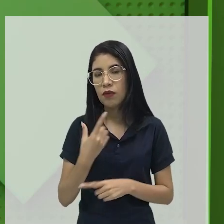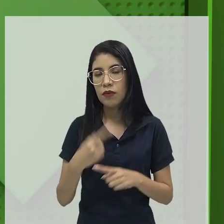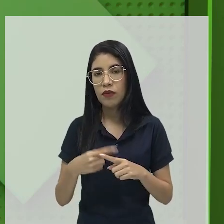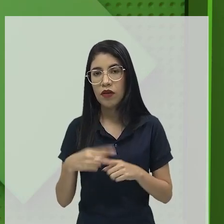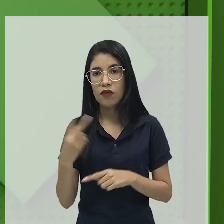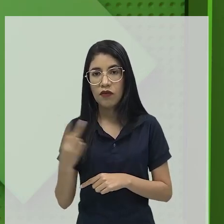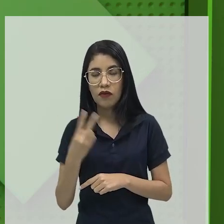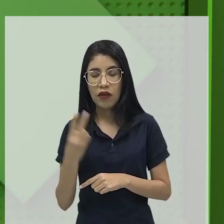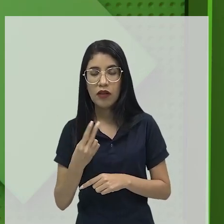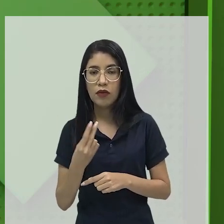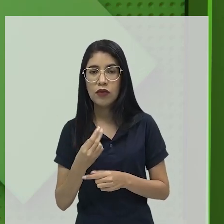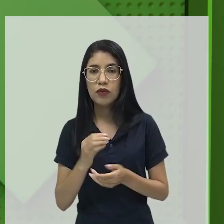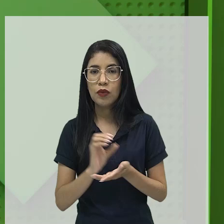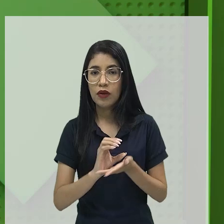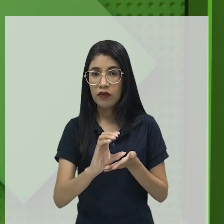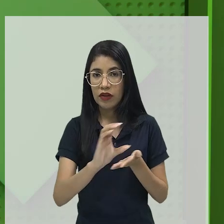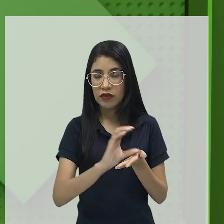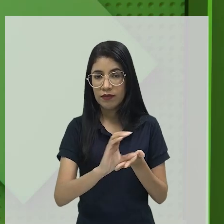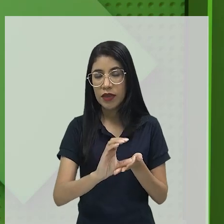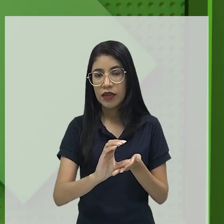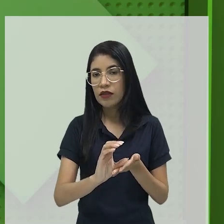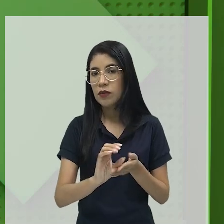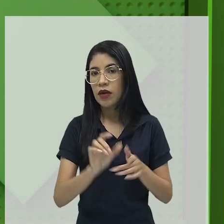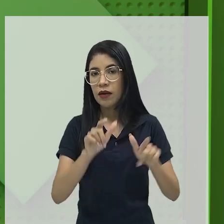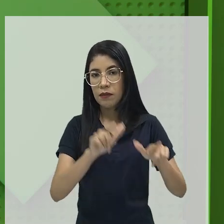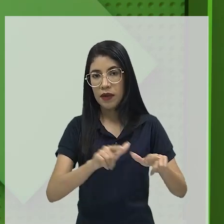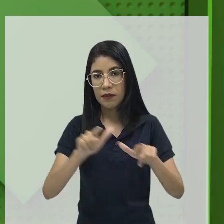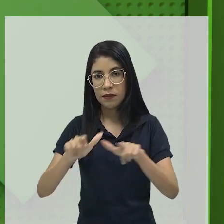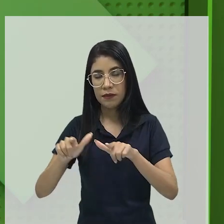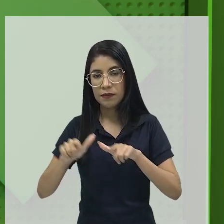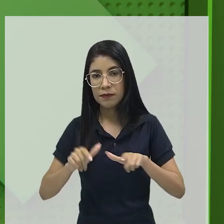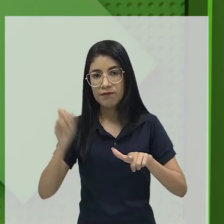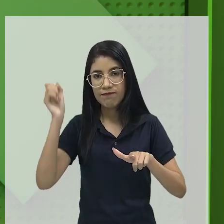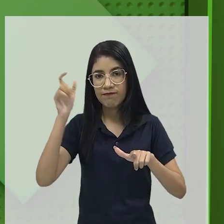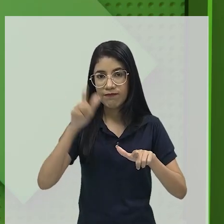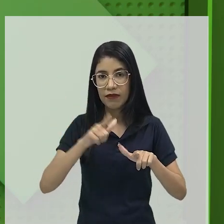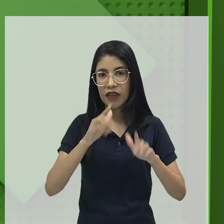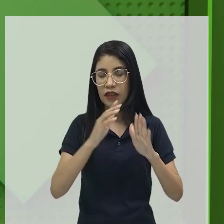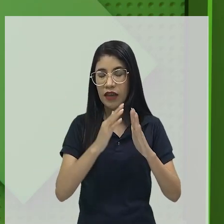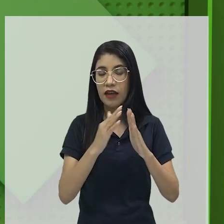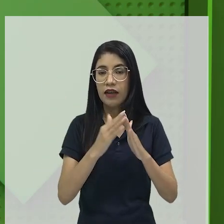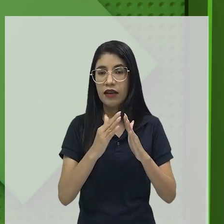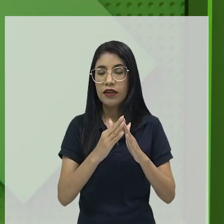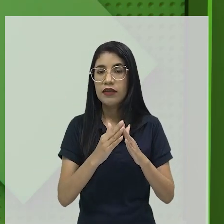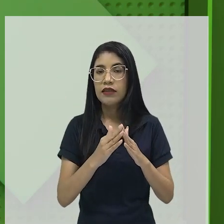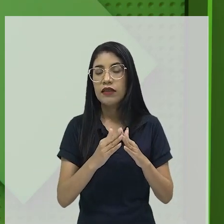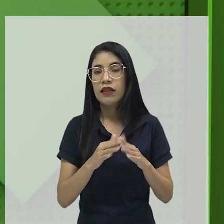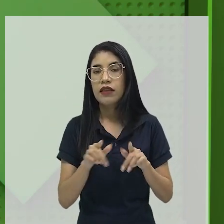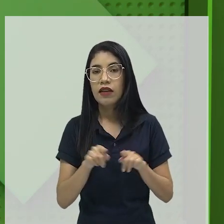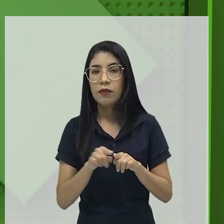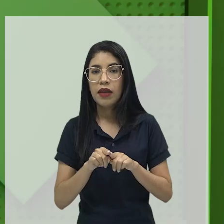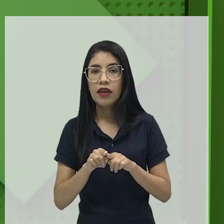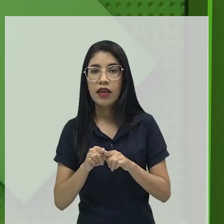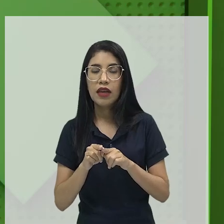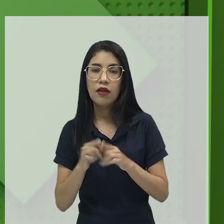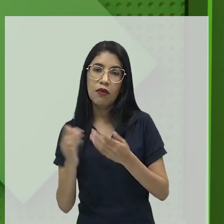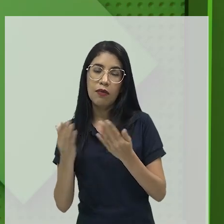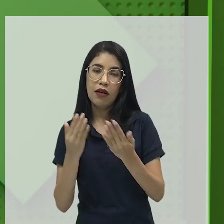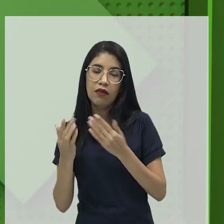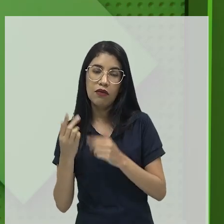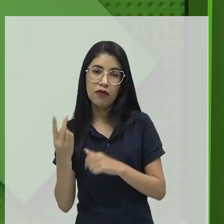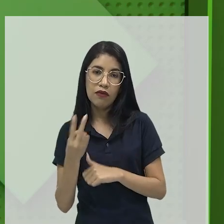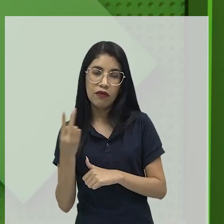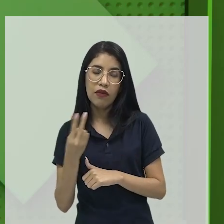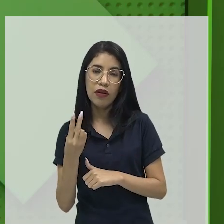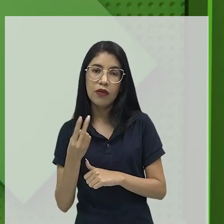do valor que foi investido para instalação dessas placas, né? E pelo valor